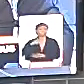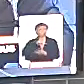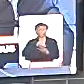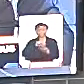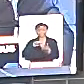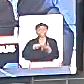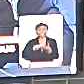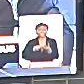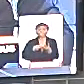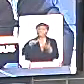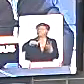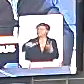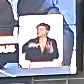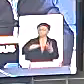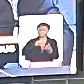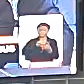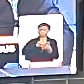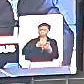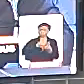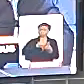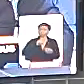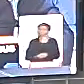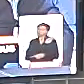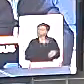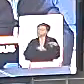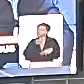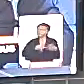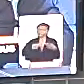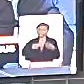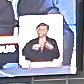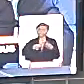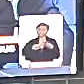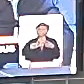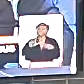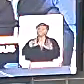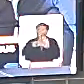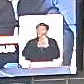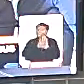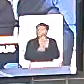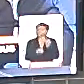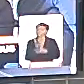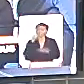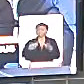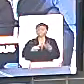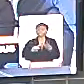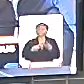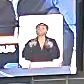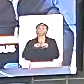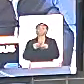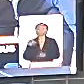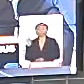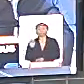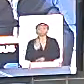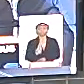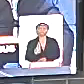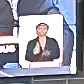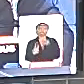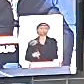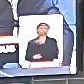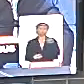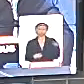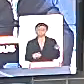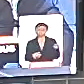fiscalizar legislar e principalmente representar representar vocês na demanda de vocês e juntamente com vocês lutar